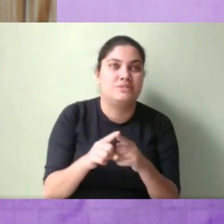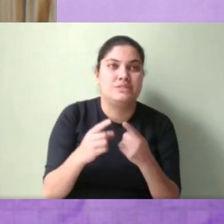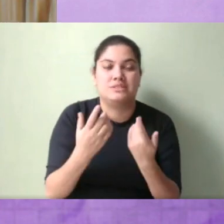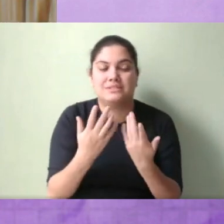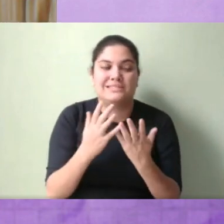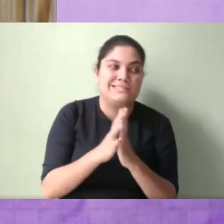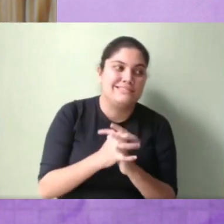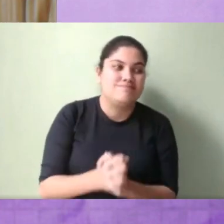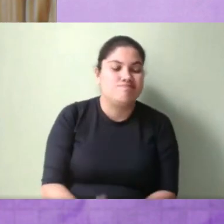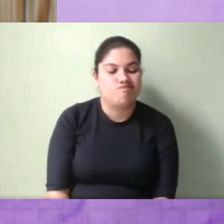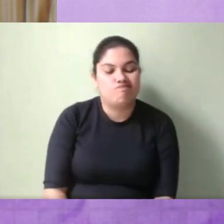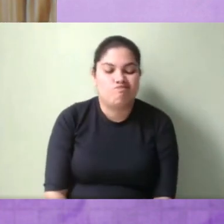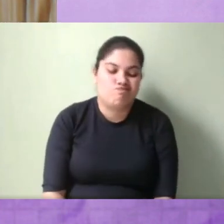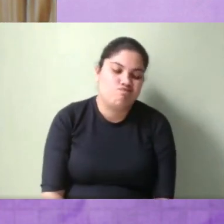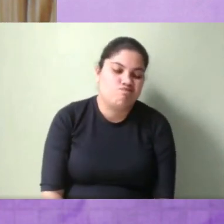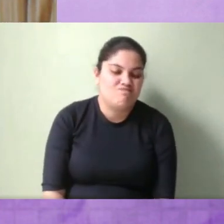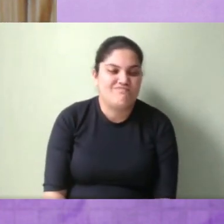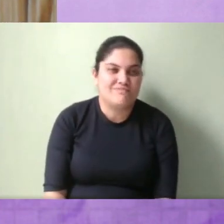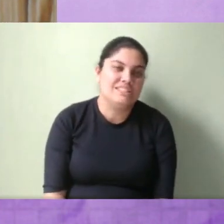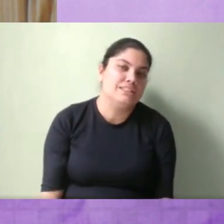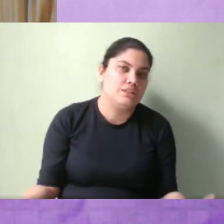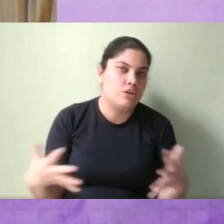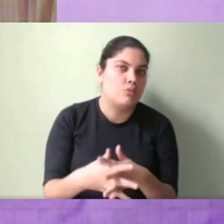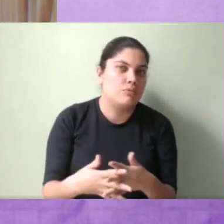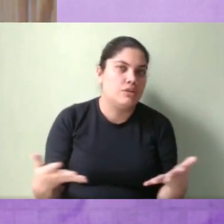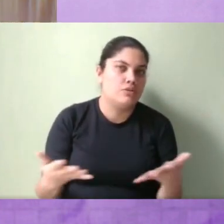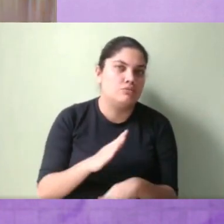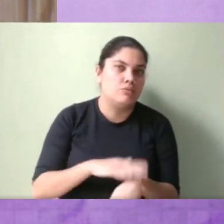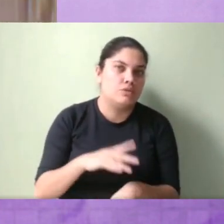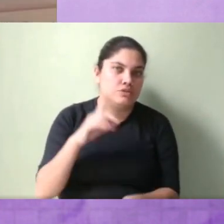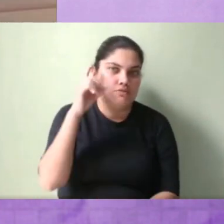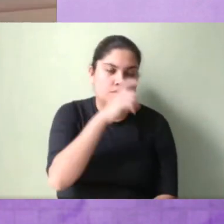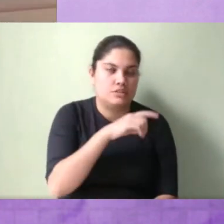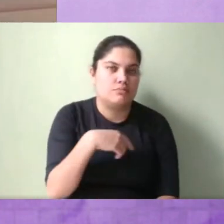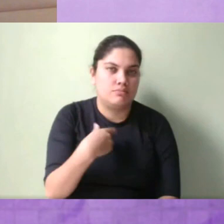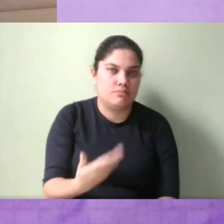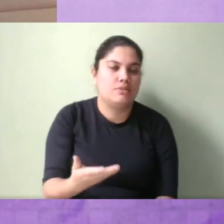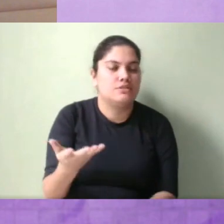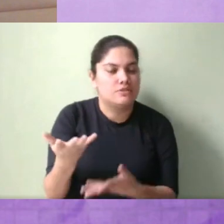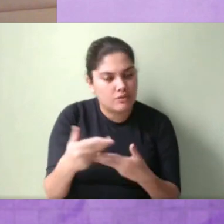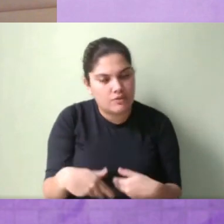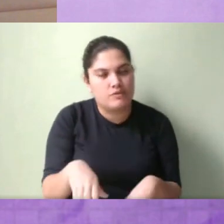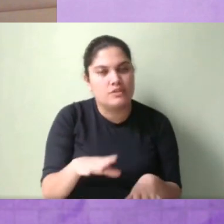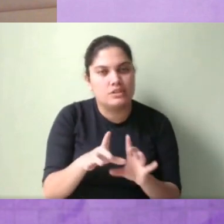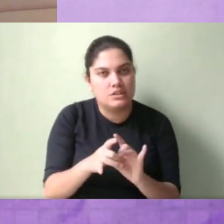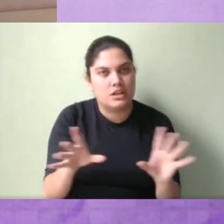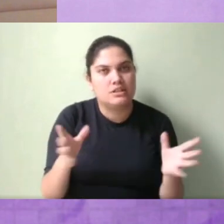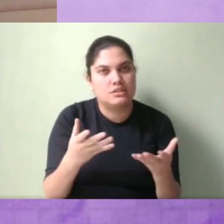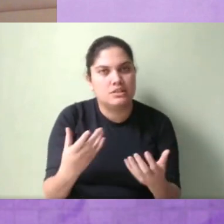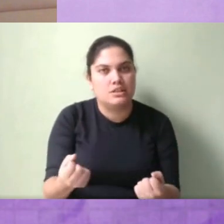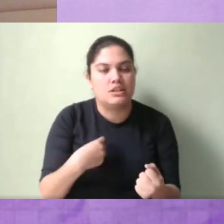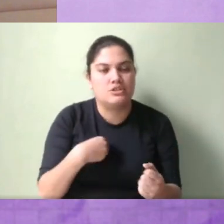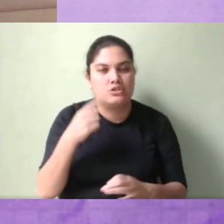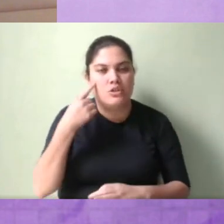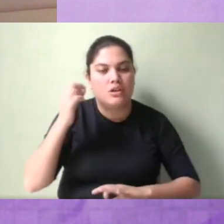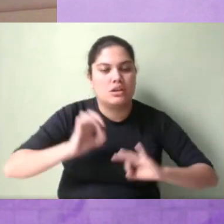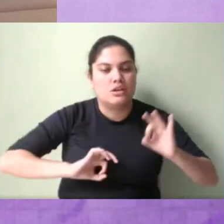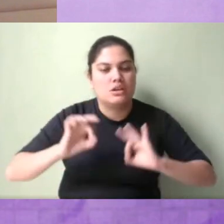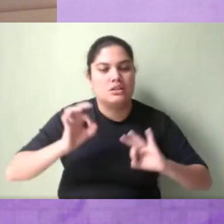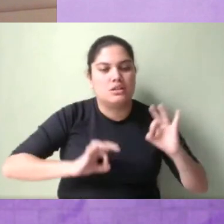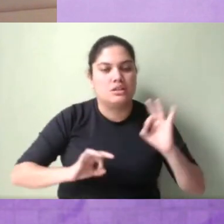Pode deixar. Obrigada, gente. Muito obrigada, gente. Boa noite. Nos vemos, então, em breve,